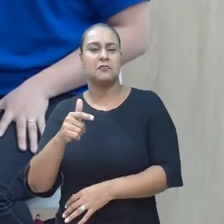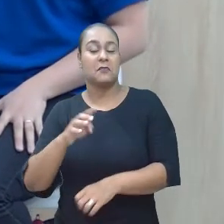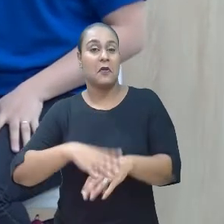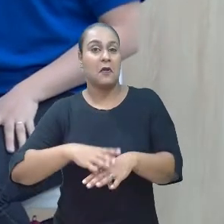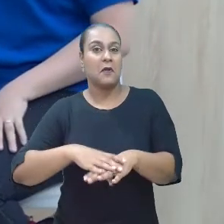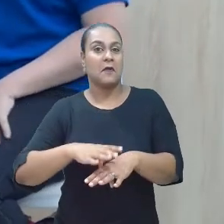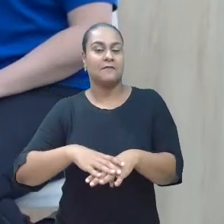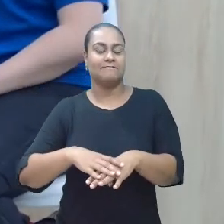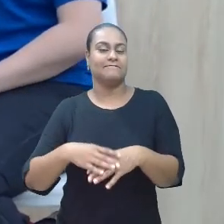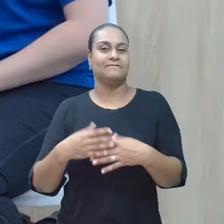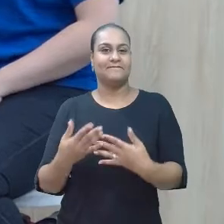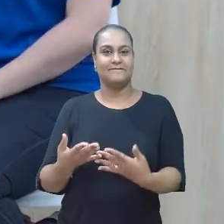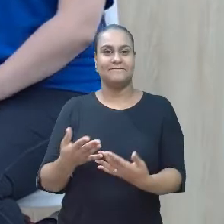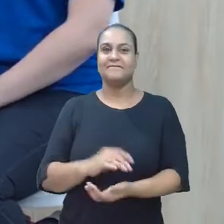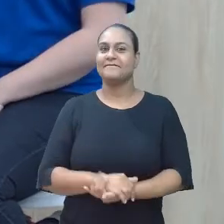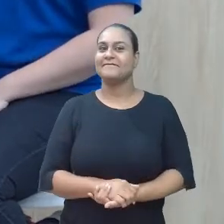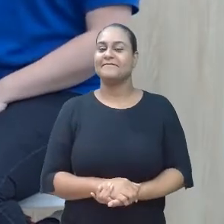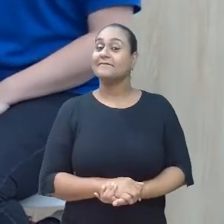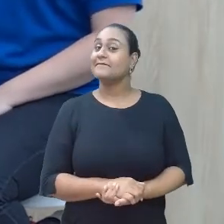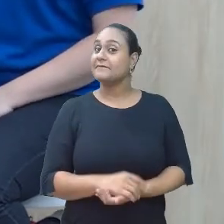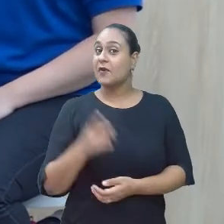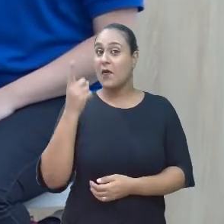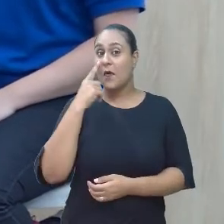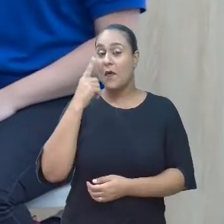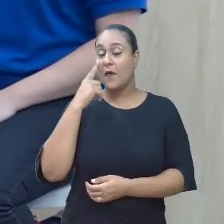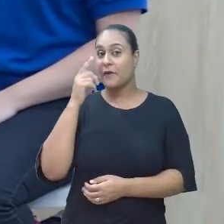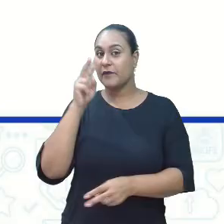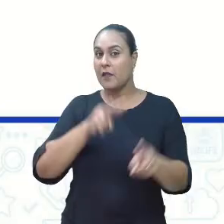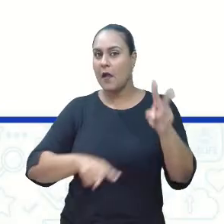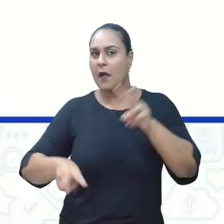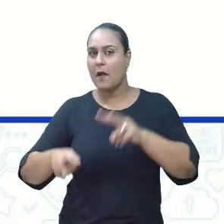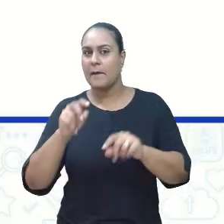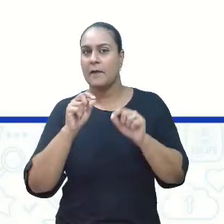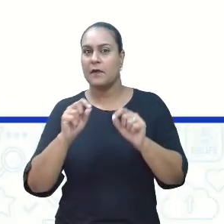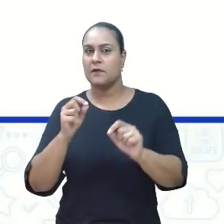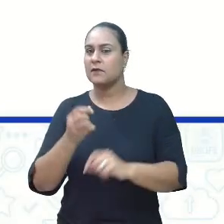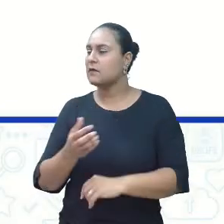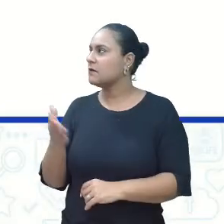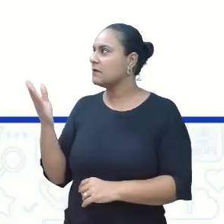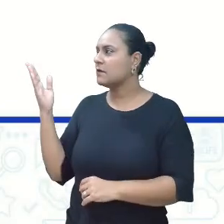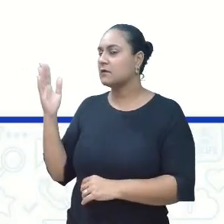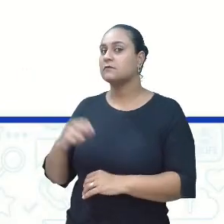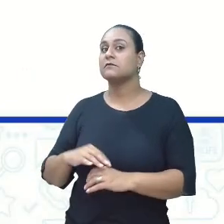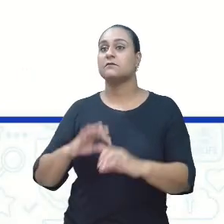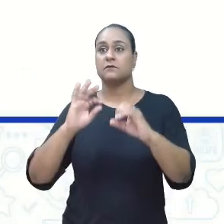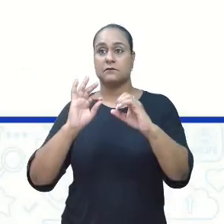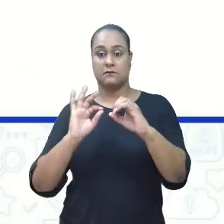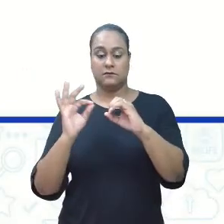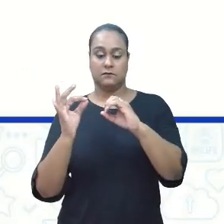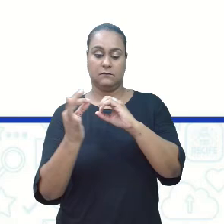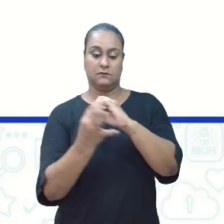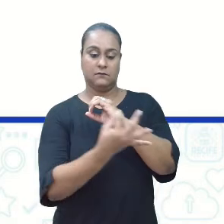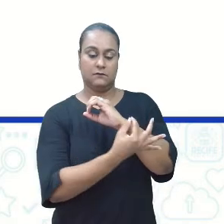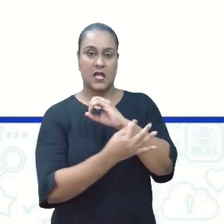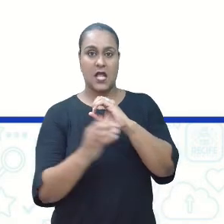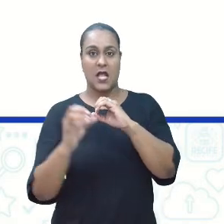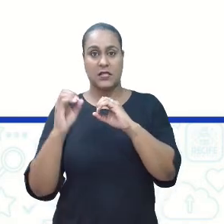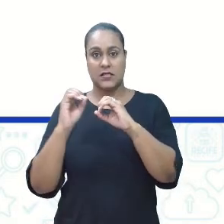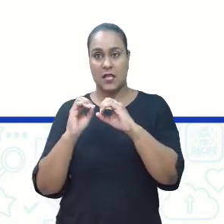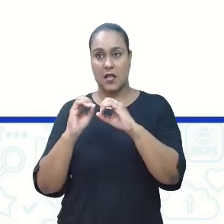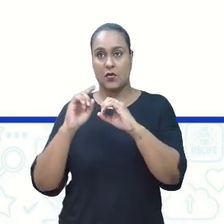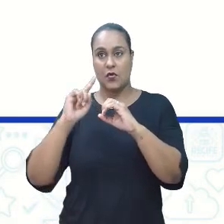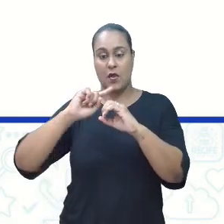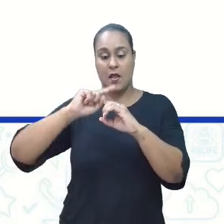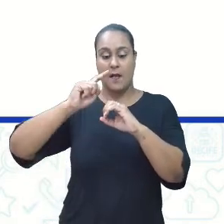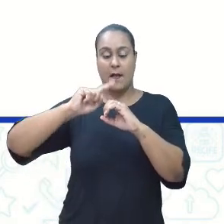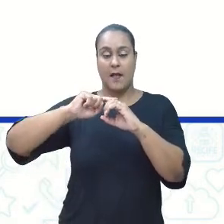aqui. Vamos embora. Olha só, a gente está observando aí essa parte do eixo, né, 0, do eixo central. Para cima, a